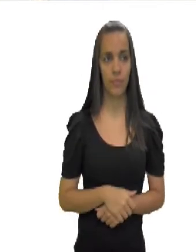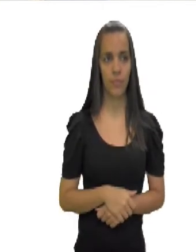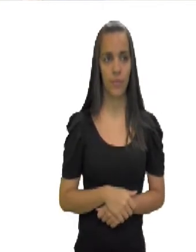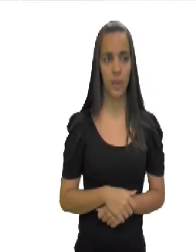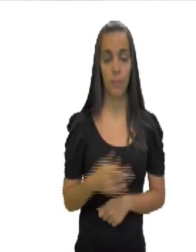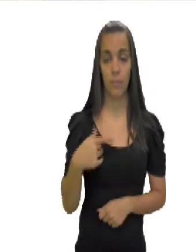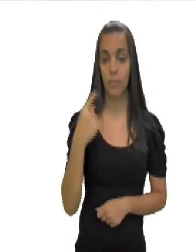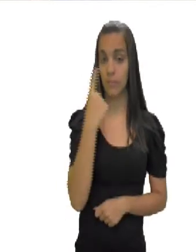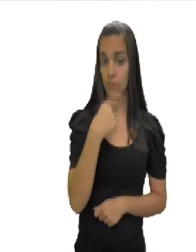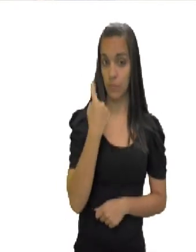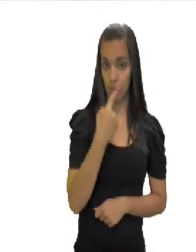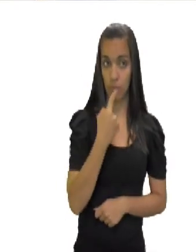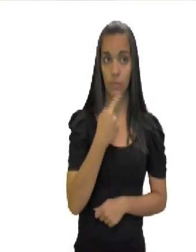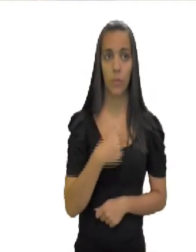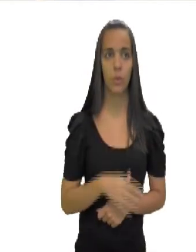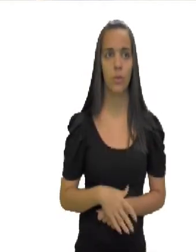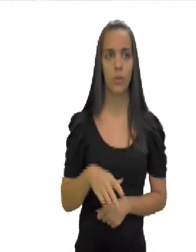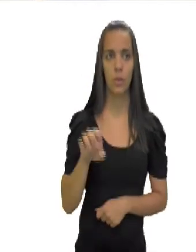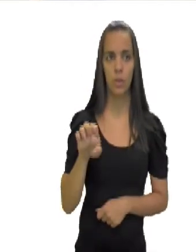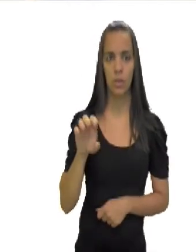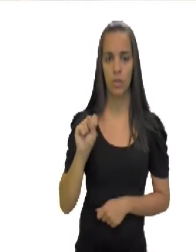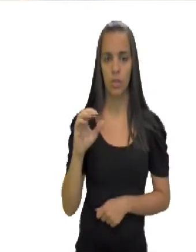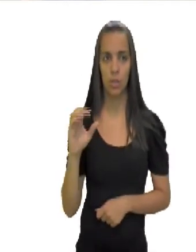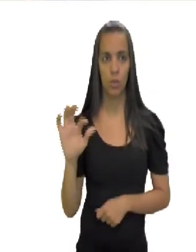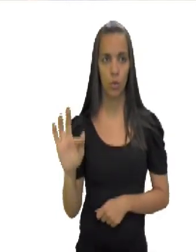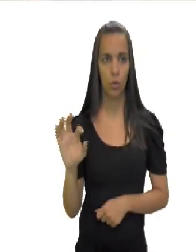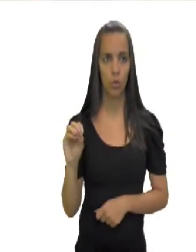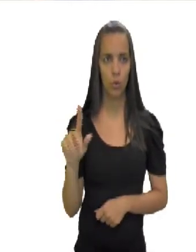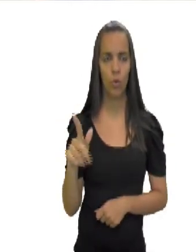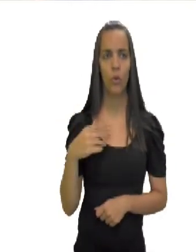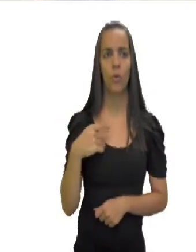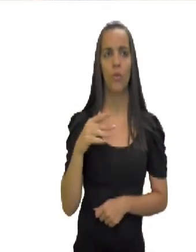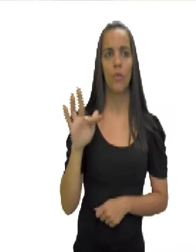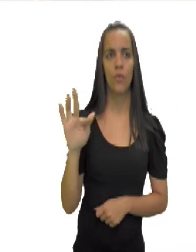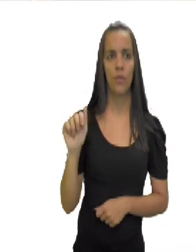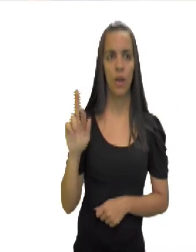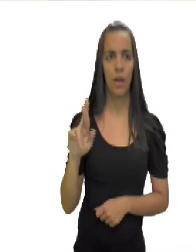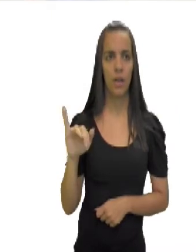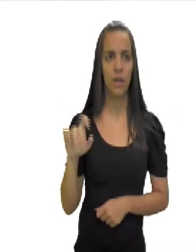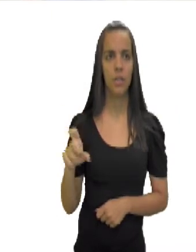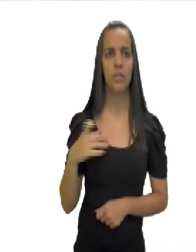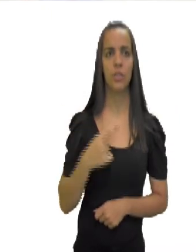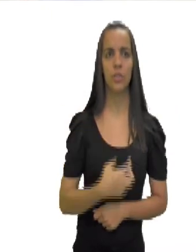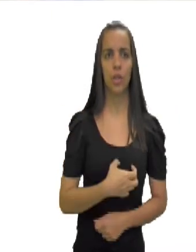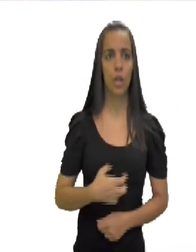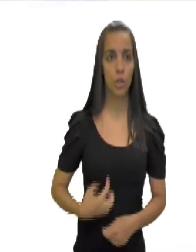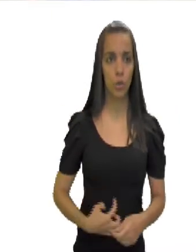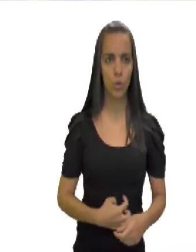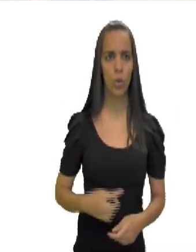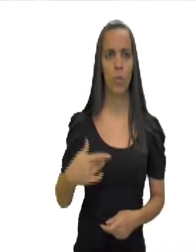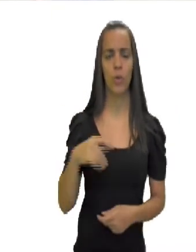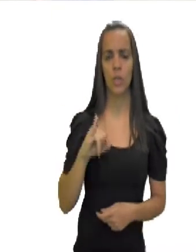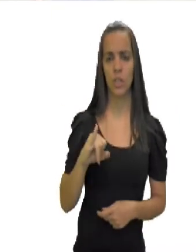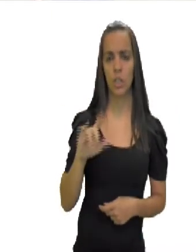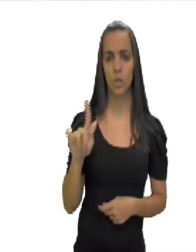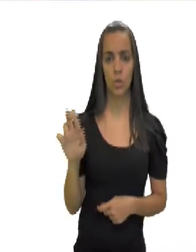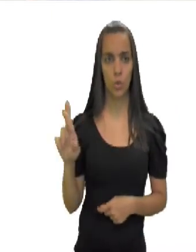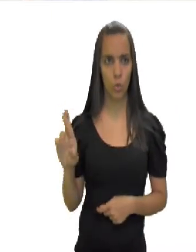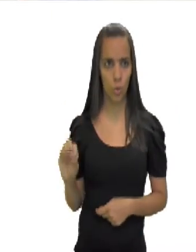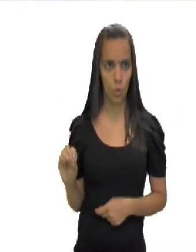Ele passa pela boca, depois o esôfago, faringe, estômago, intestino grosso, intestino